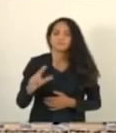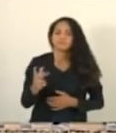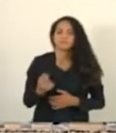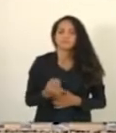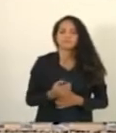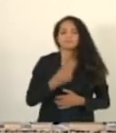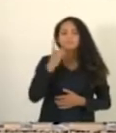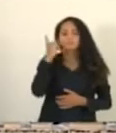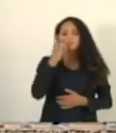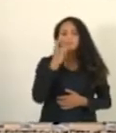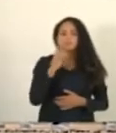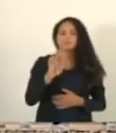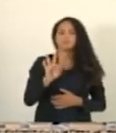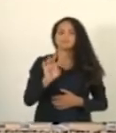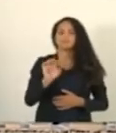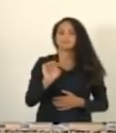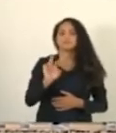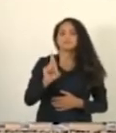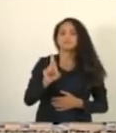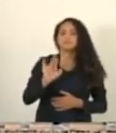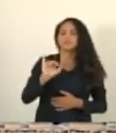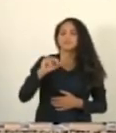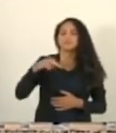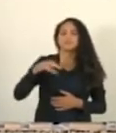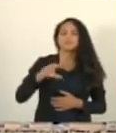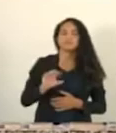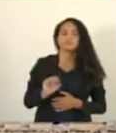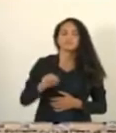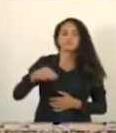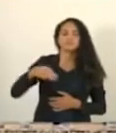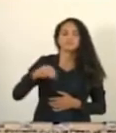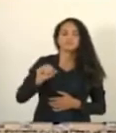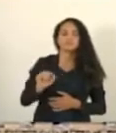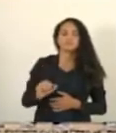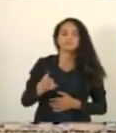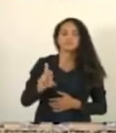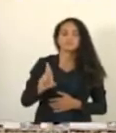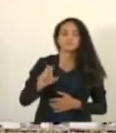Deputado Torino Marques. É Vossa Excelência.